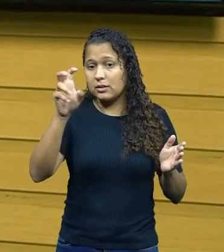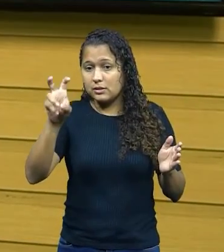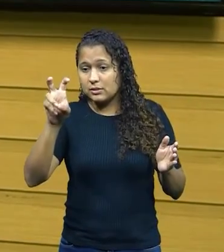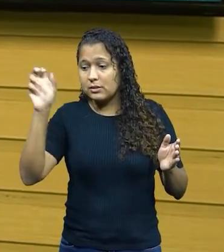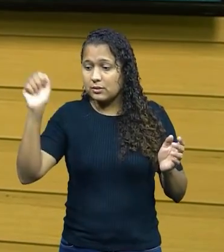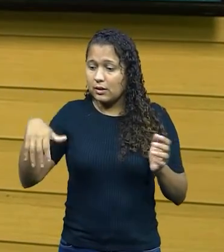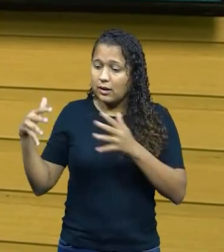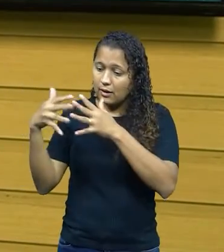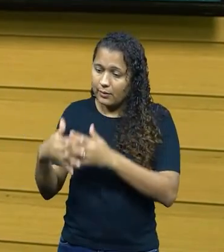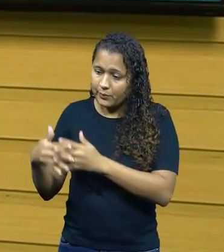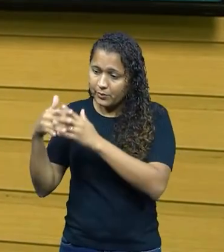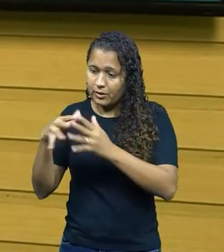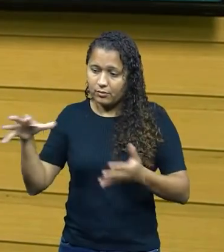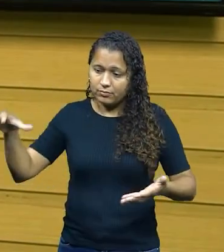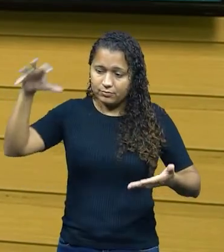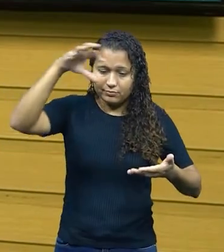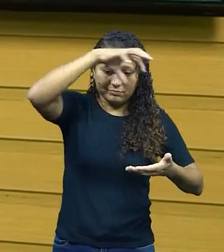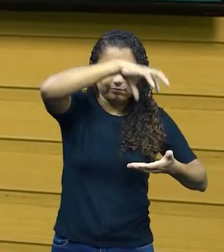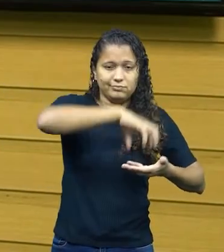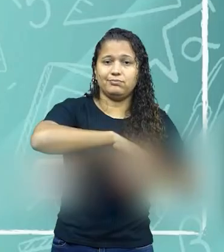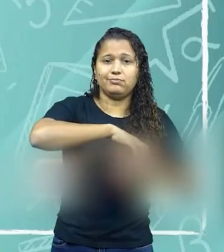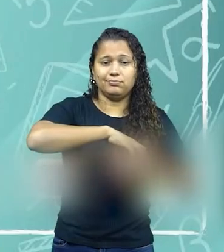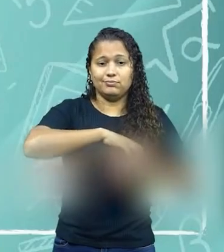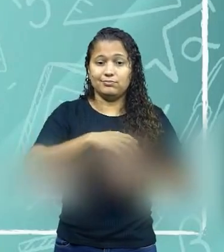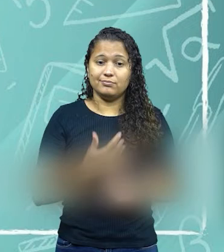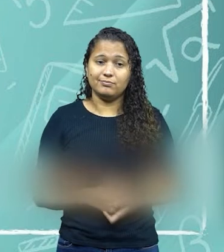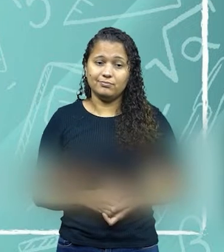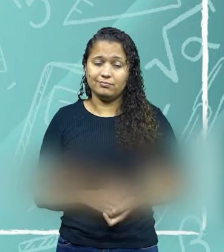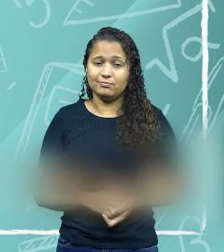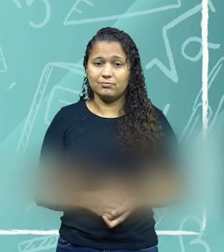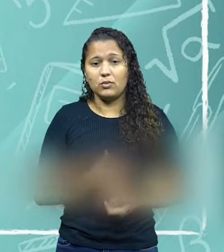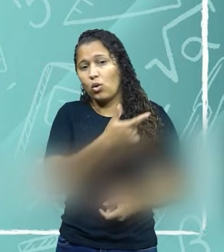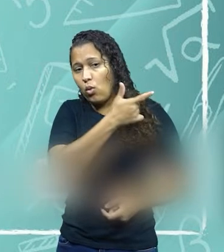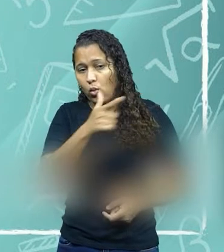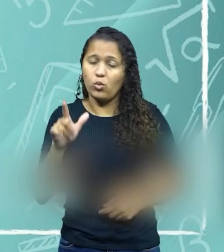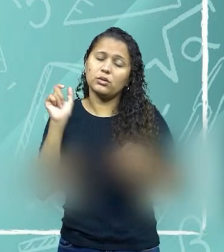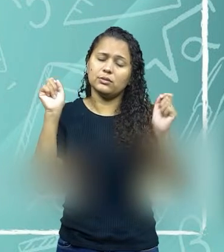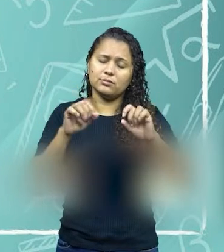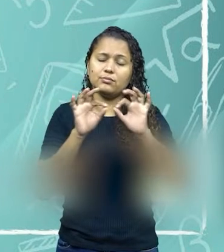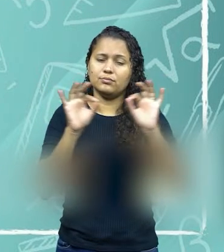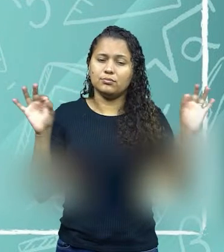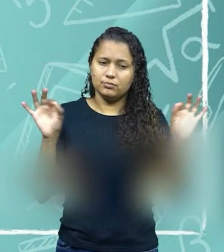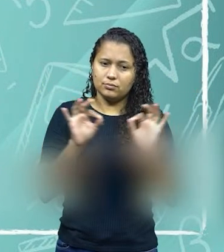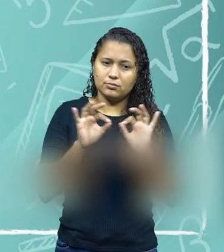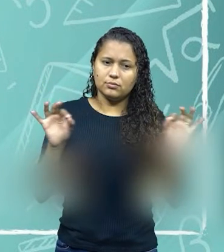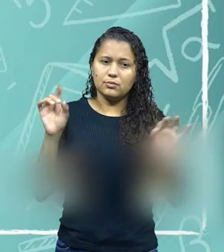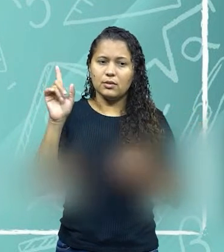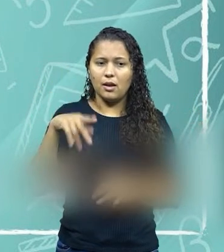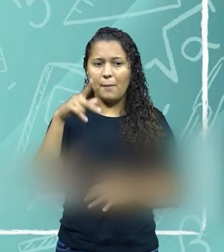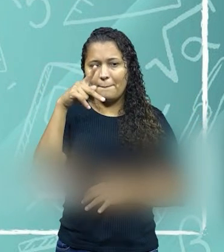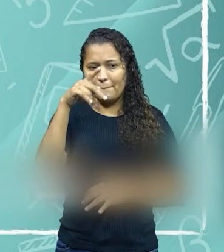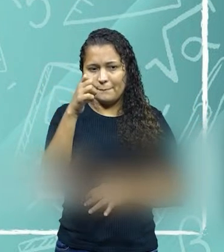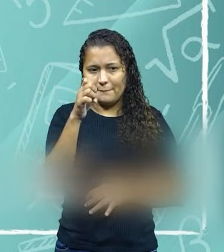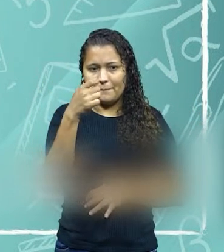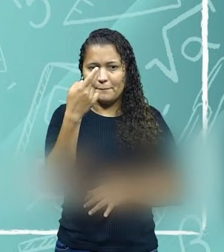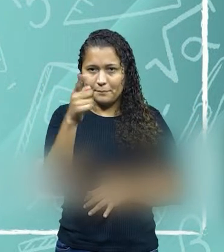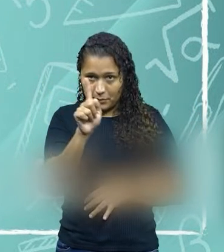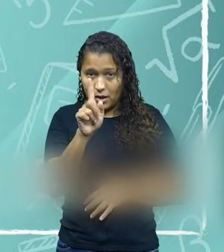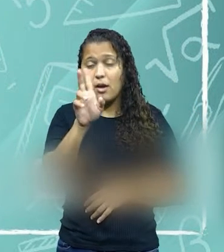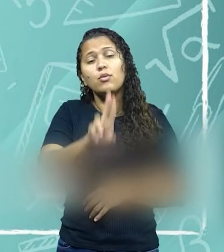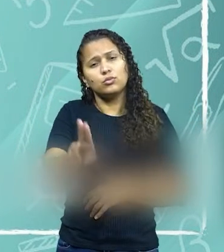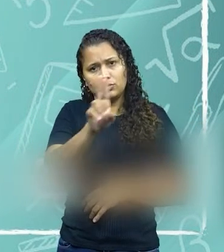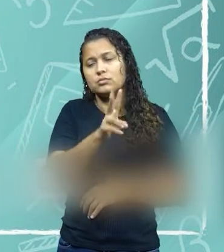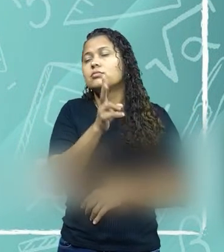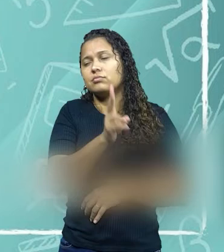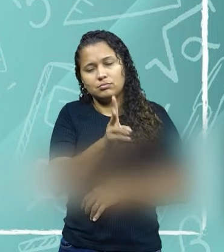1.575 caminhões bitrem. Olha só a grandiosidade disso. Outras unidades de comprimento que a gente pode encontrar, o pé, que ainda é